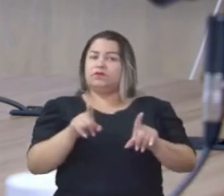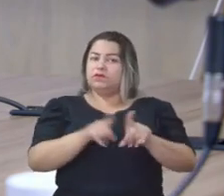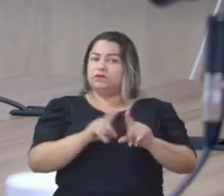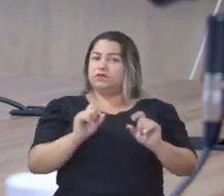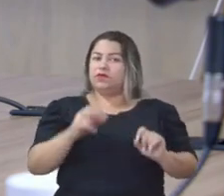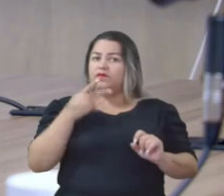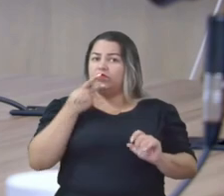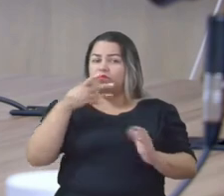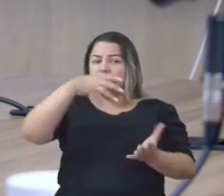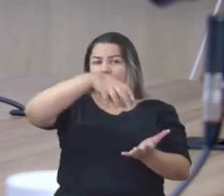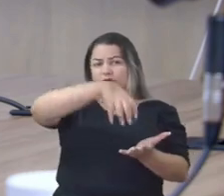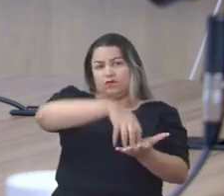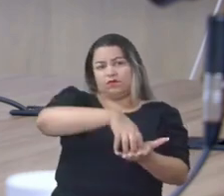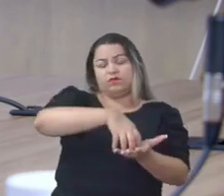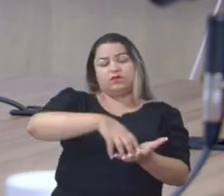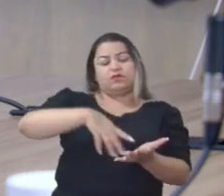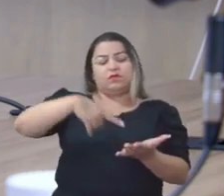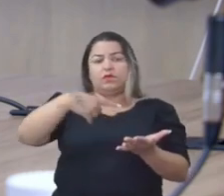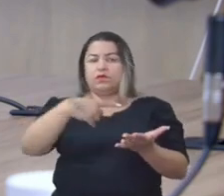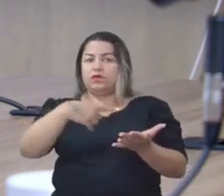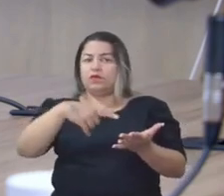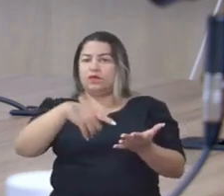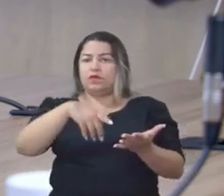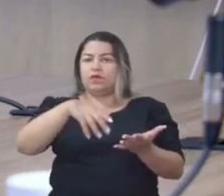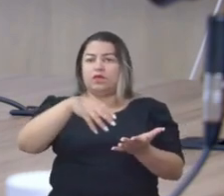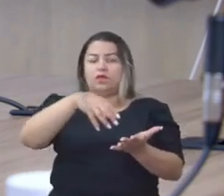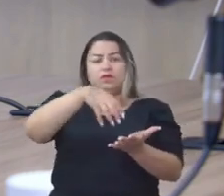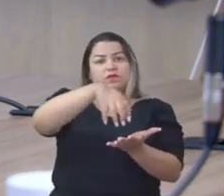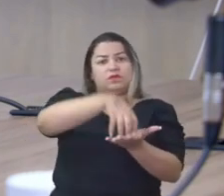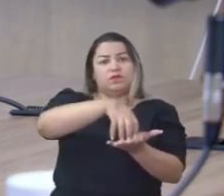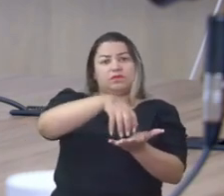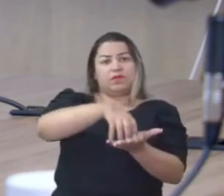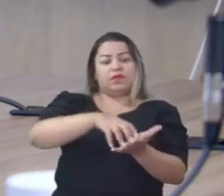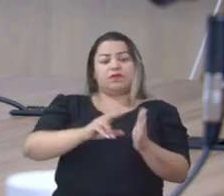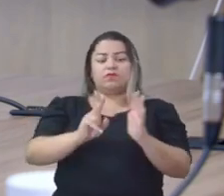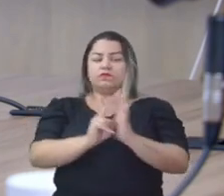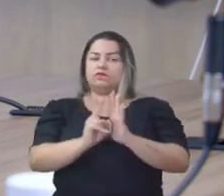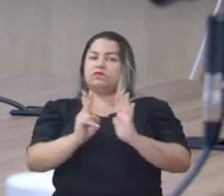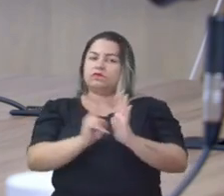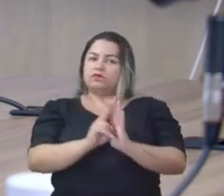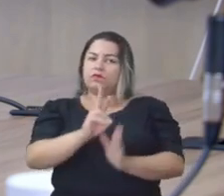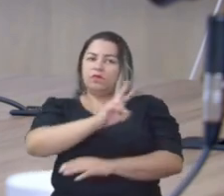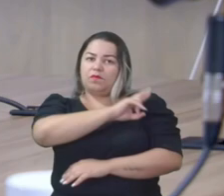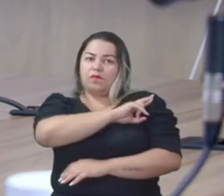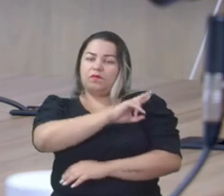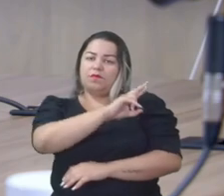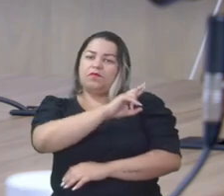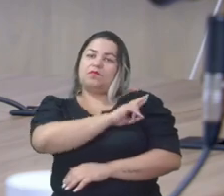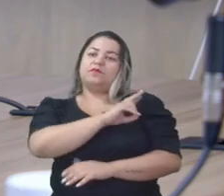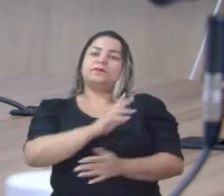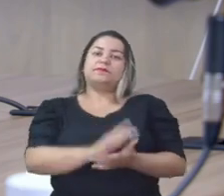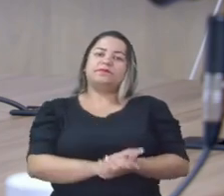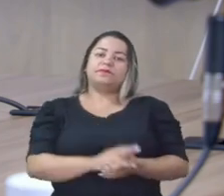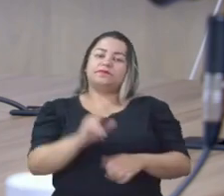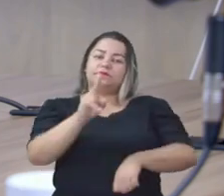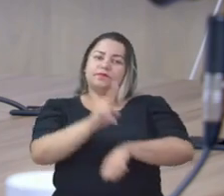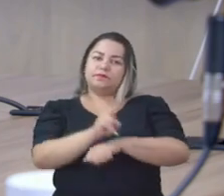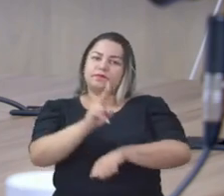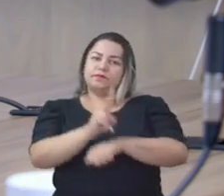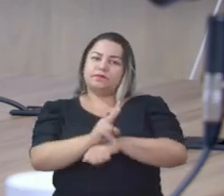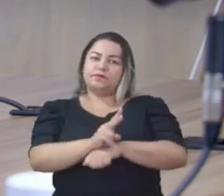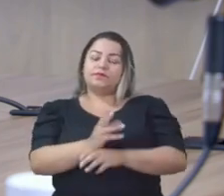de territórios indígenas, de demarcação de territórios indígenas esses responsáveis pela proteção